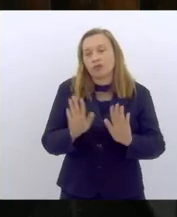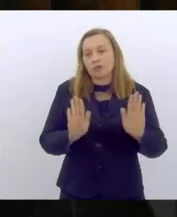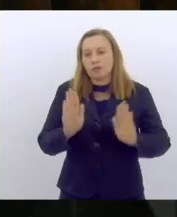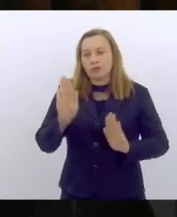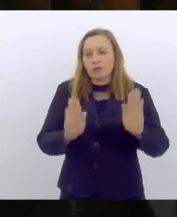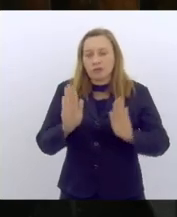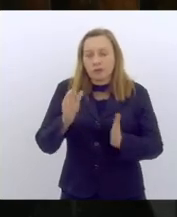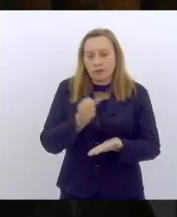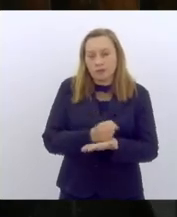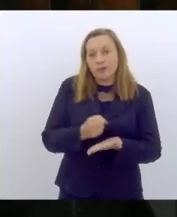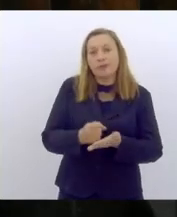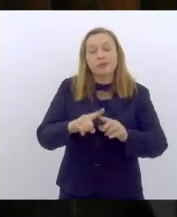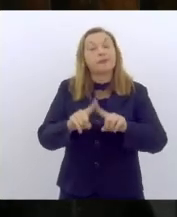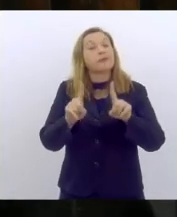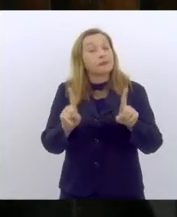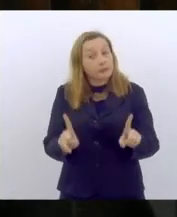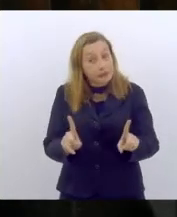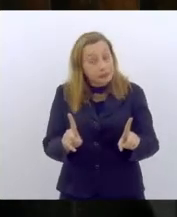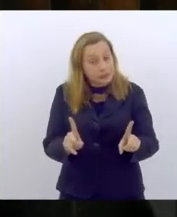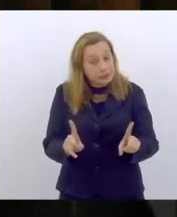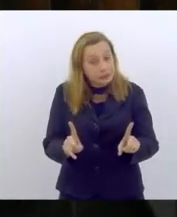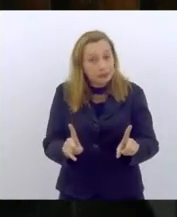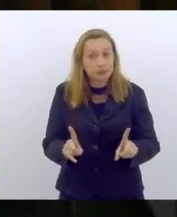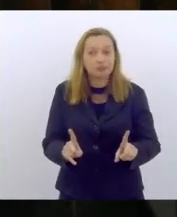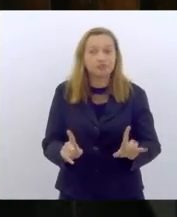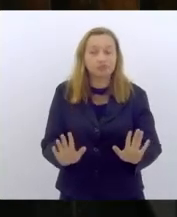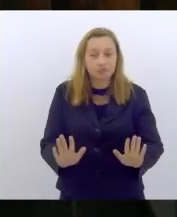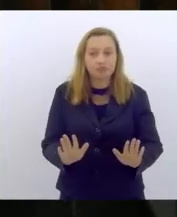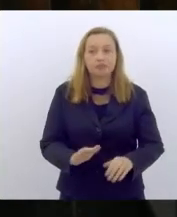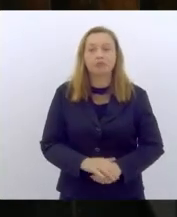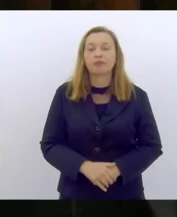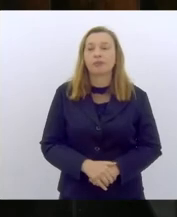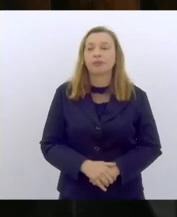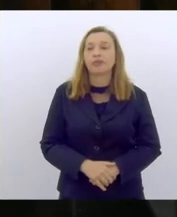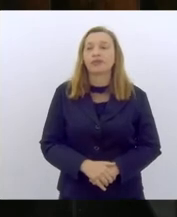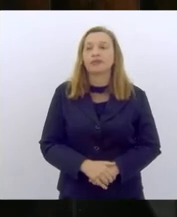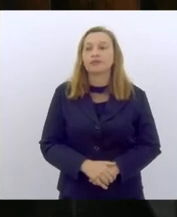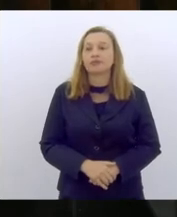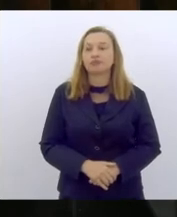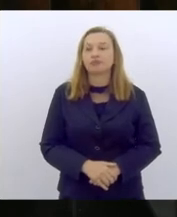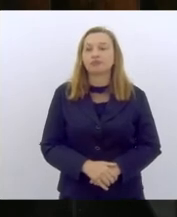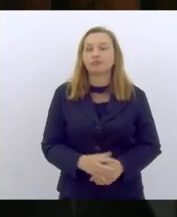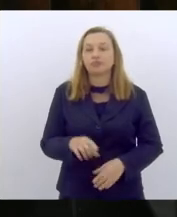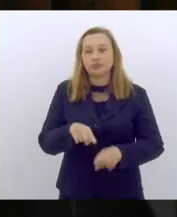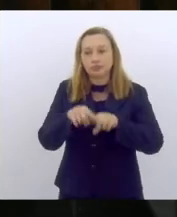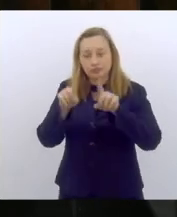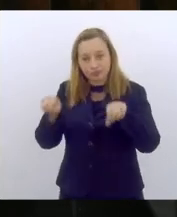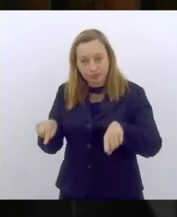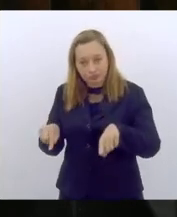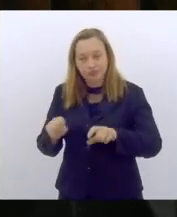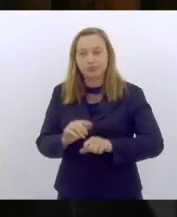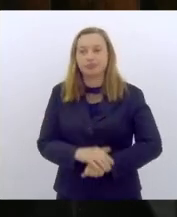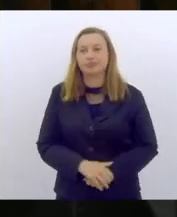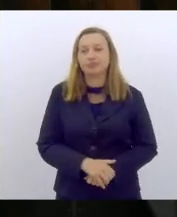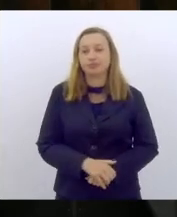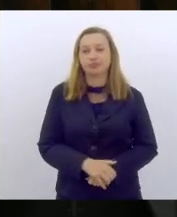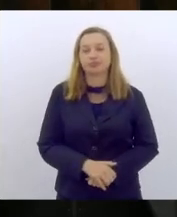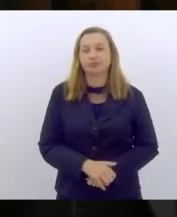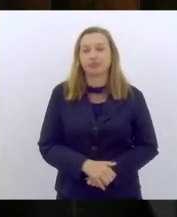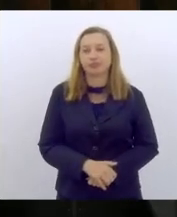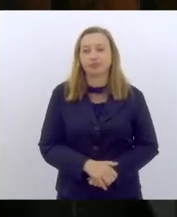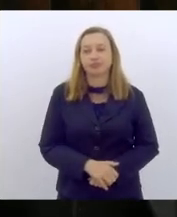e contratos mas é gerida por funcionários e